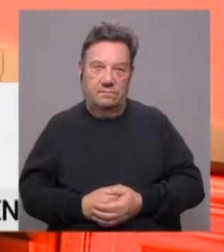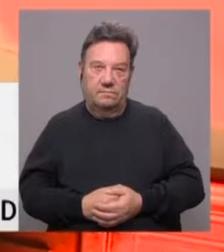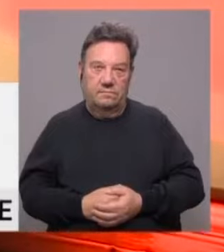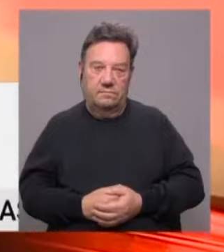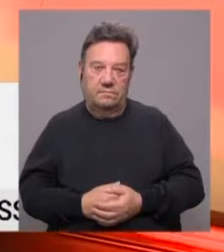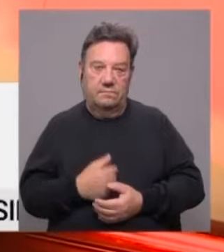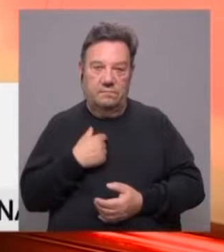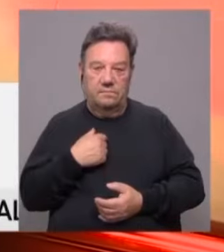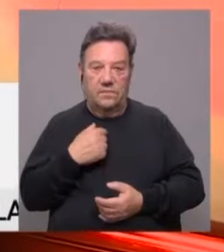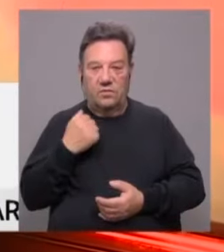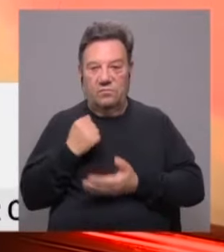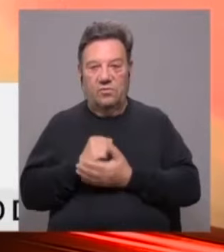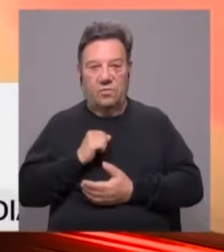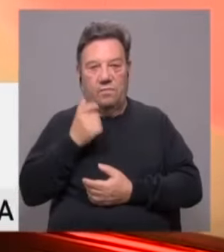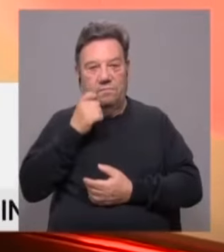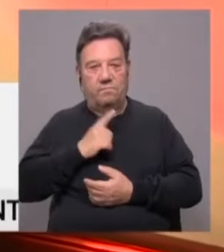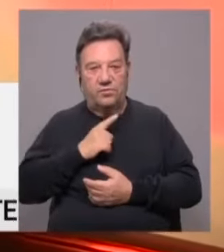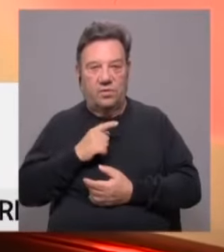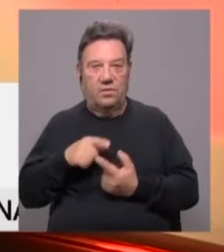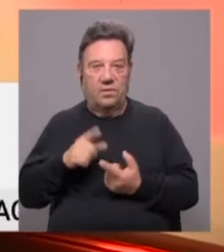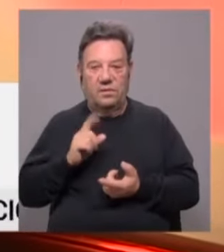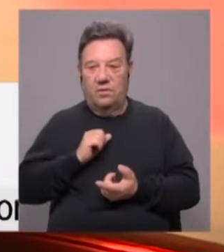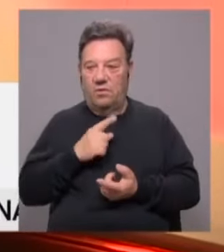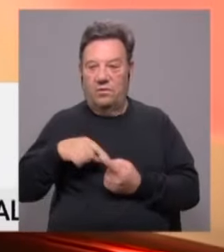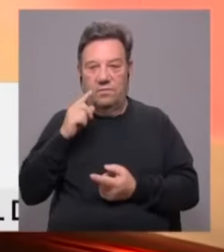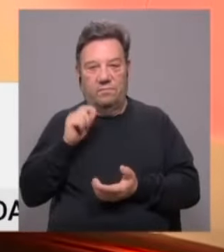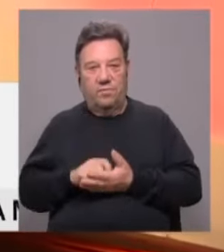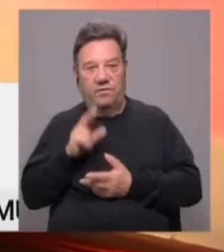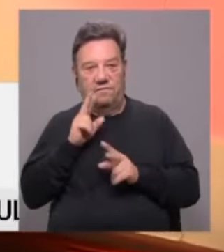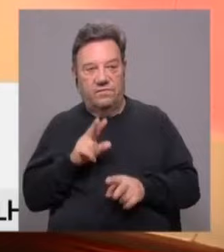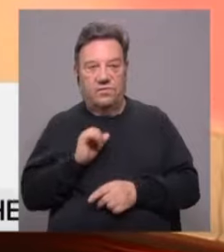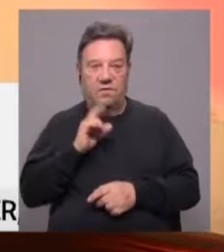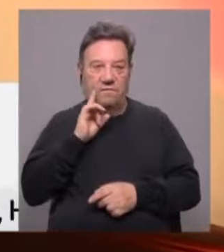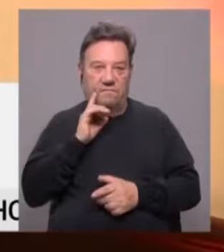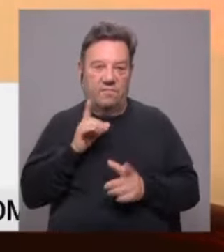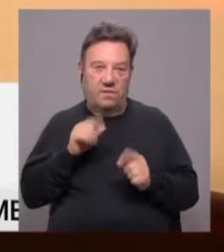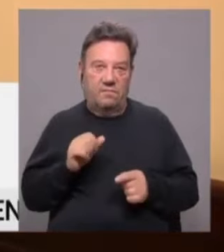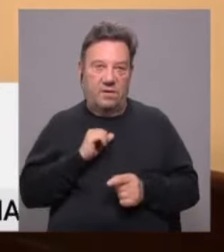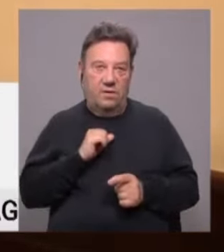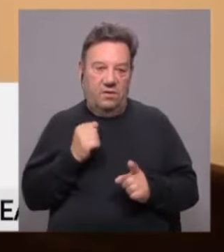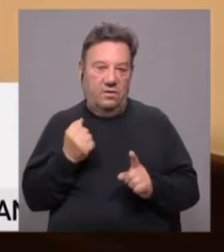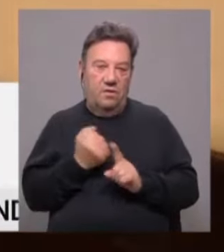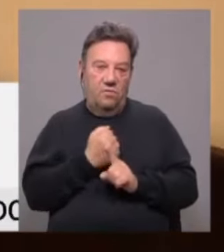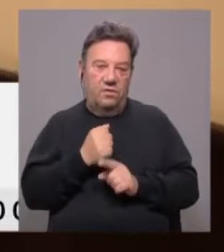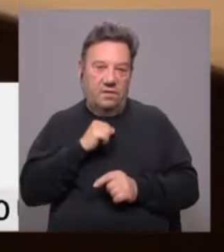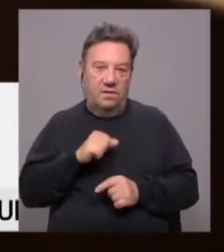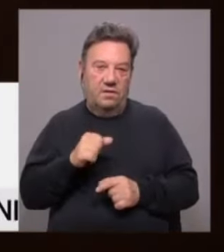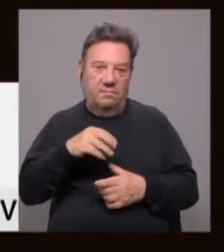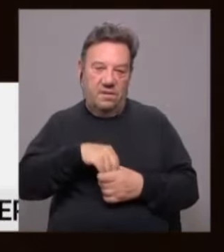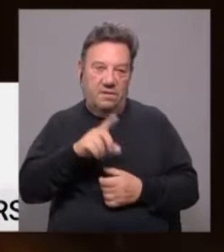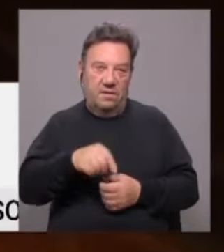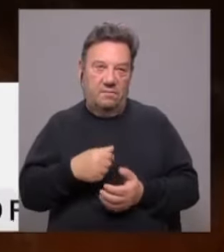Tem o nosso comum pessoal, tem os nossos pontos de vista, os nossos valores também, as nossas lutas aqui metidas